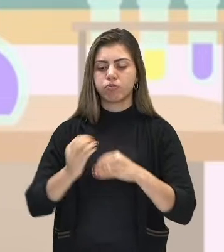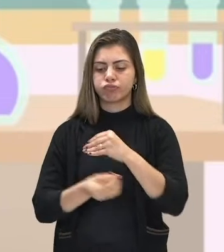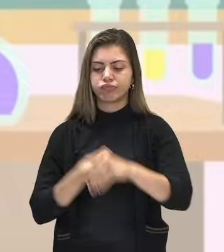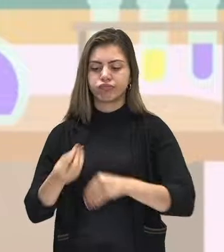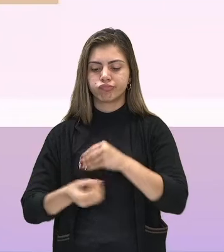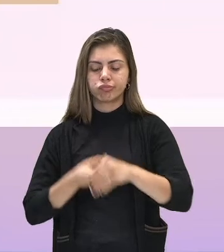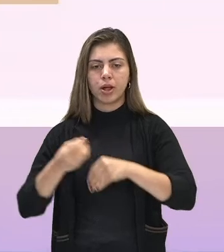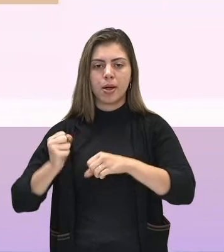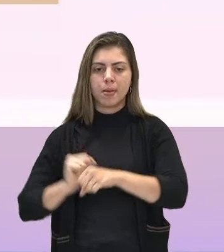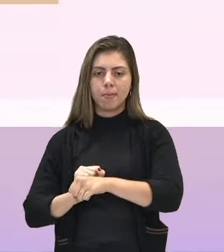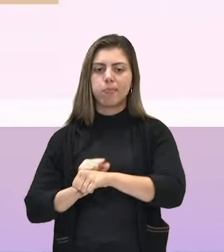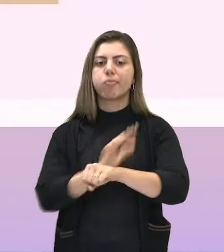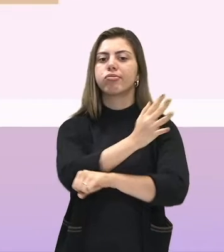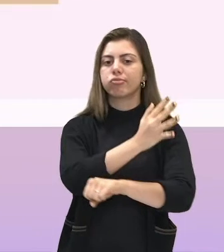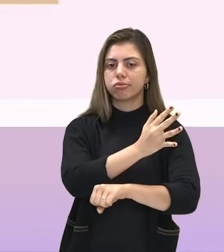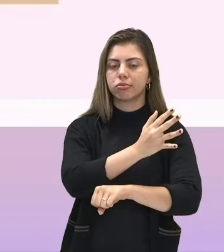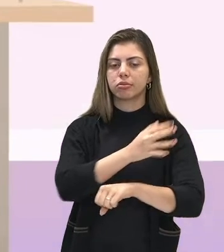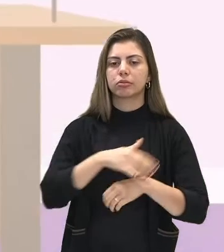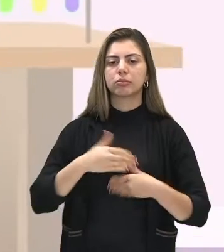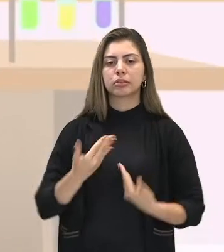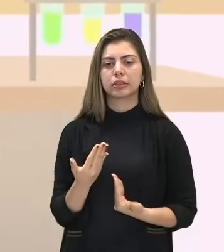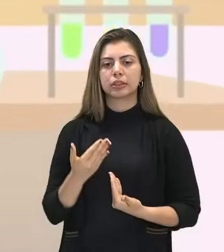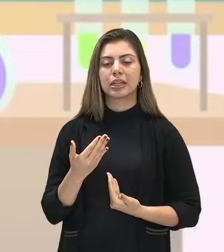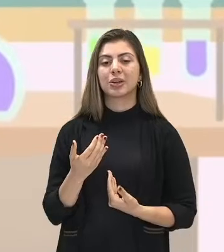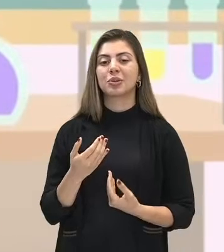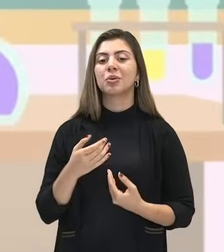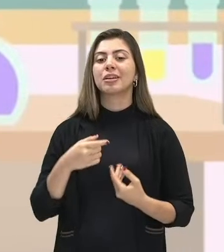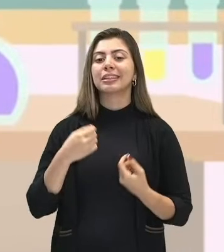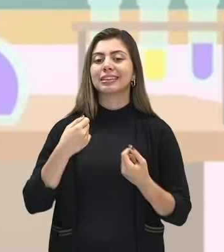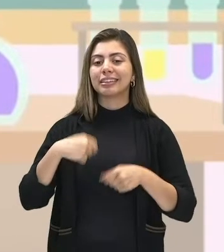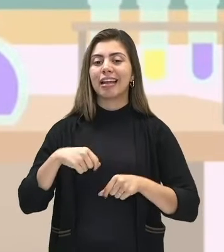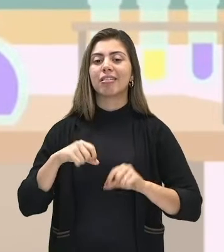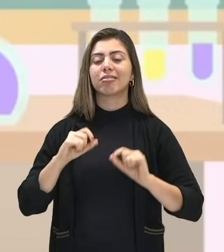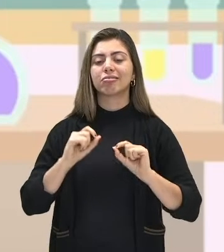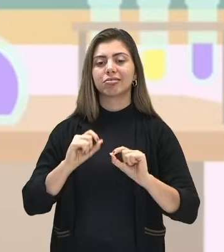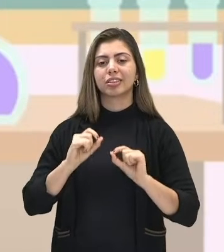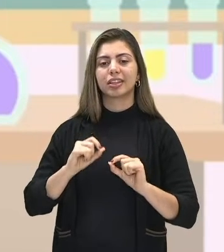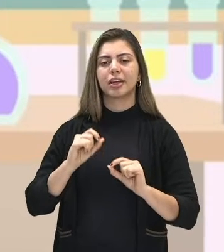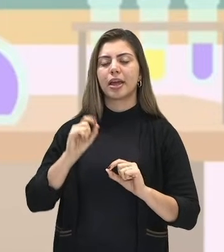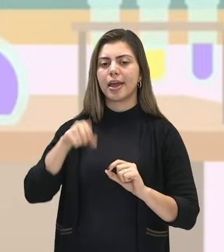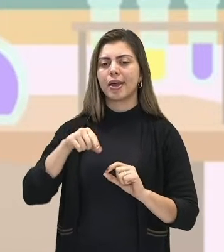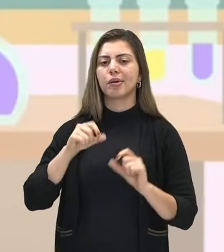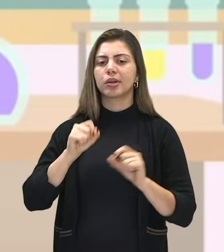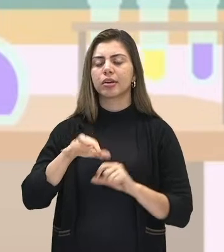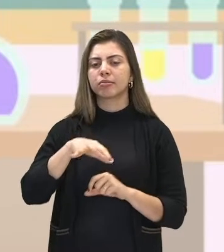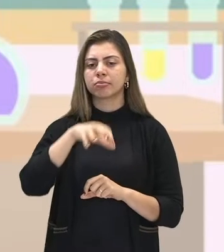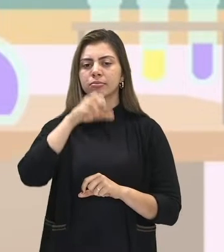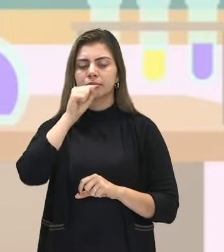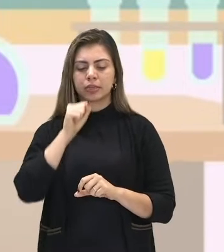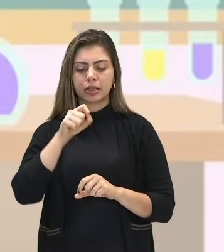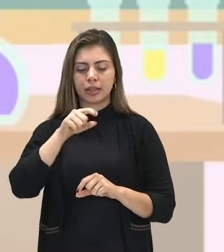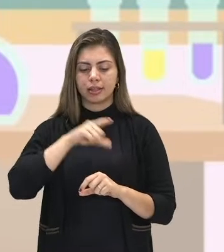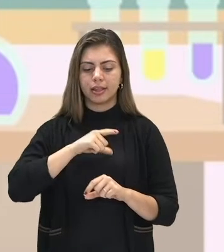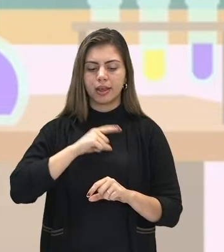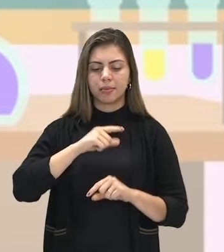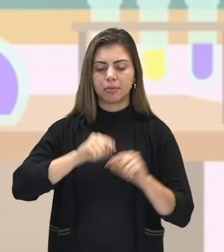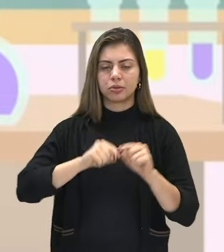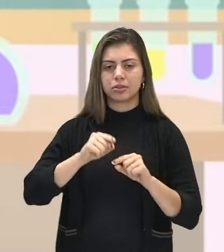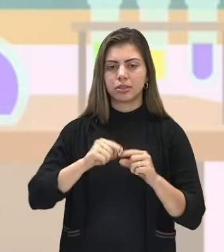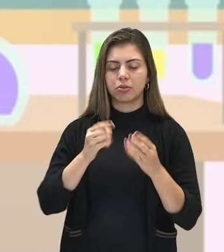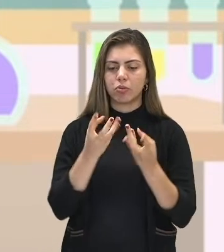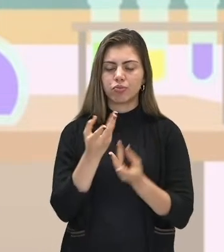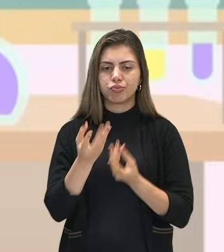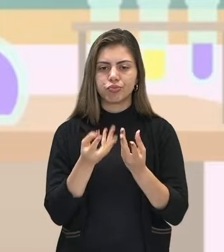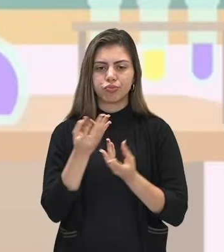ela é suficiente para queimar todo o gás hidrogênio que é produzido. E